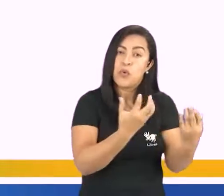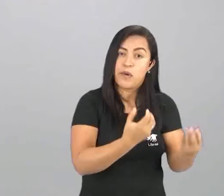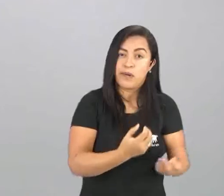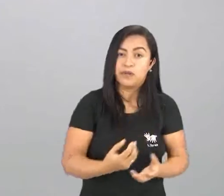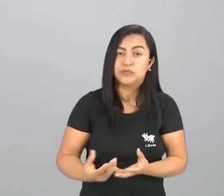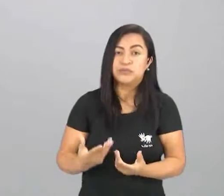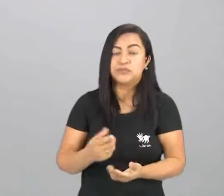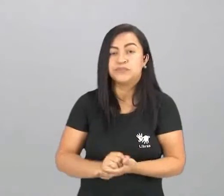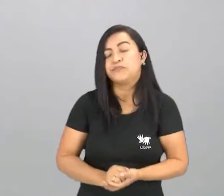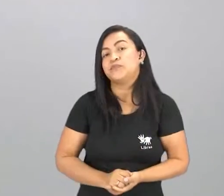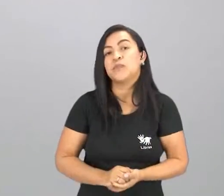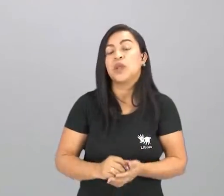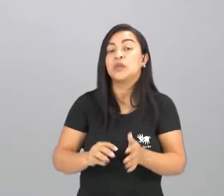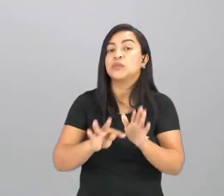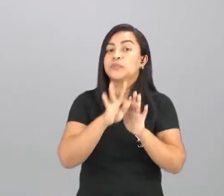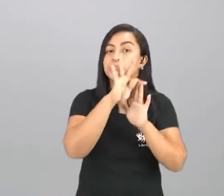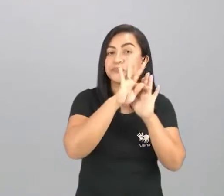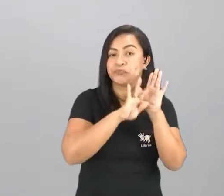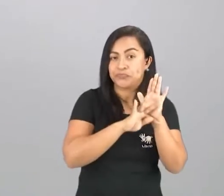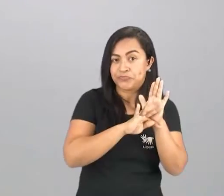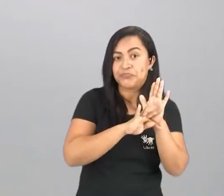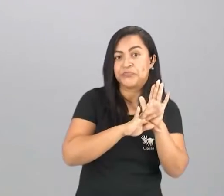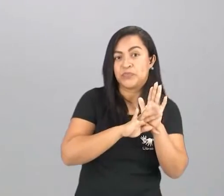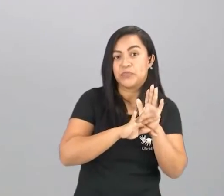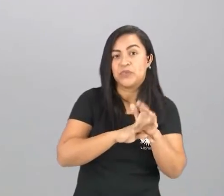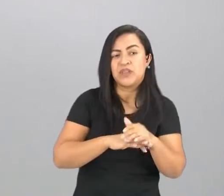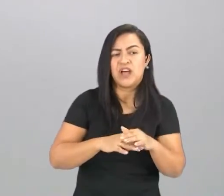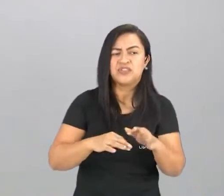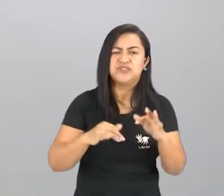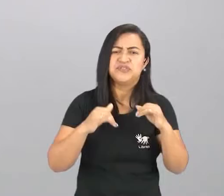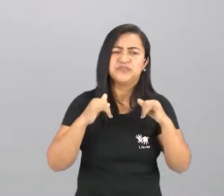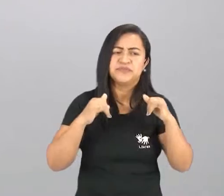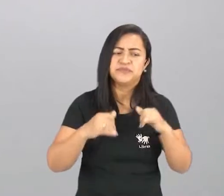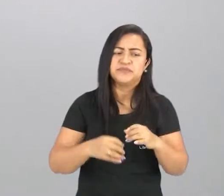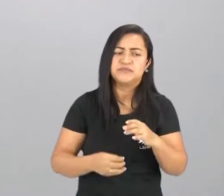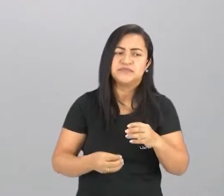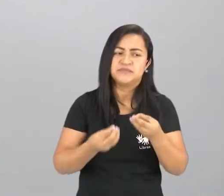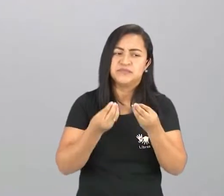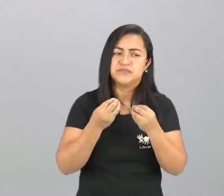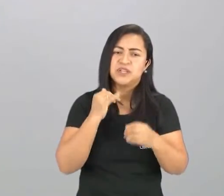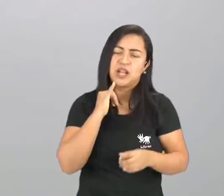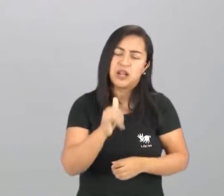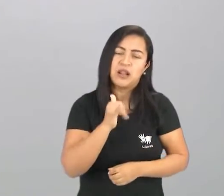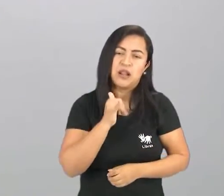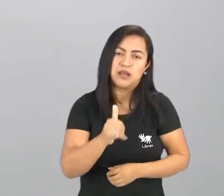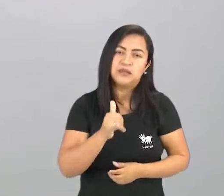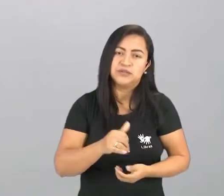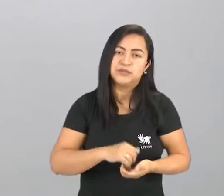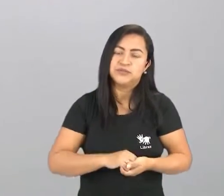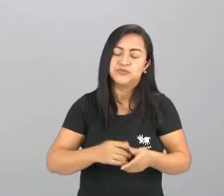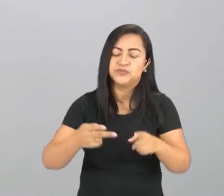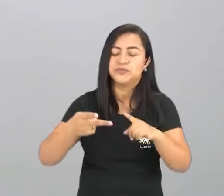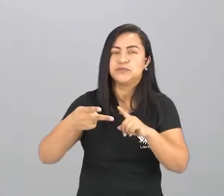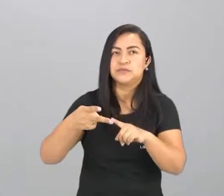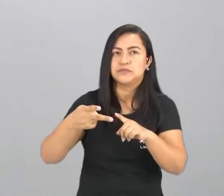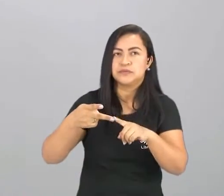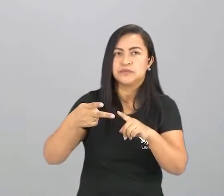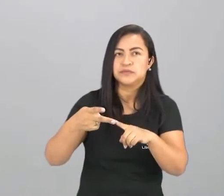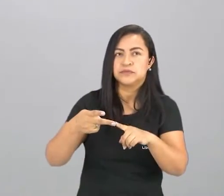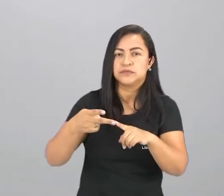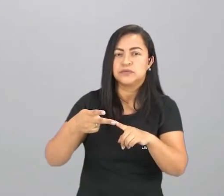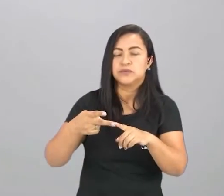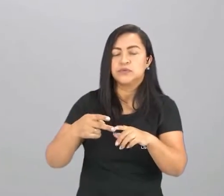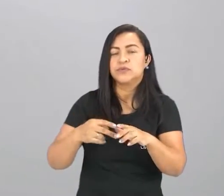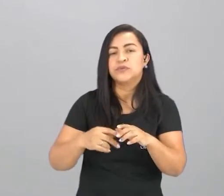texto narrativo vai poder estar dentro de reportagens como essa? Sim. Próximo tipo de texto seriam os